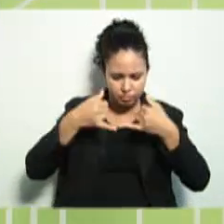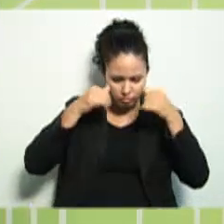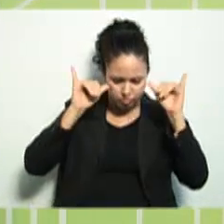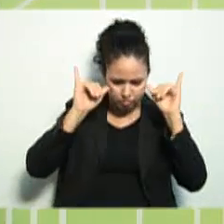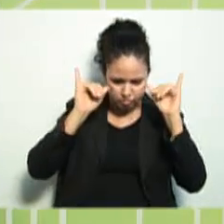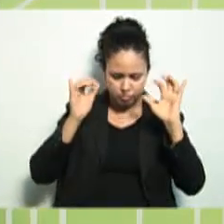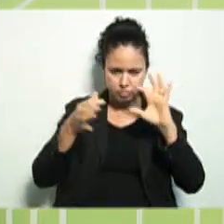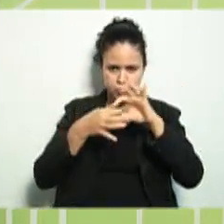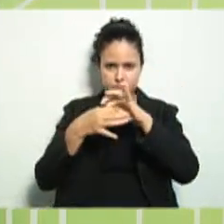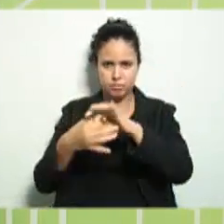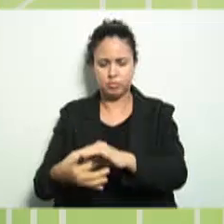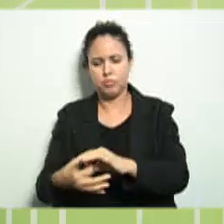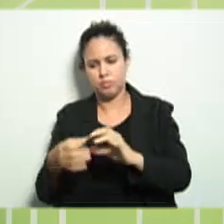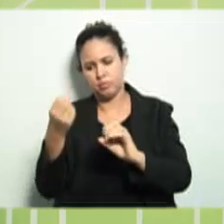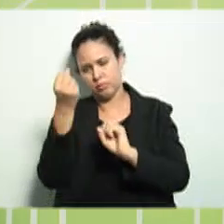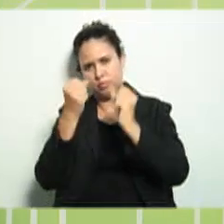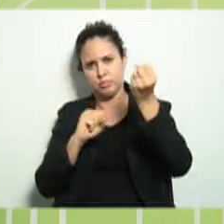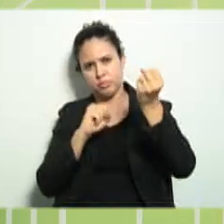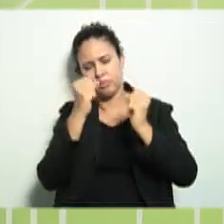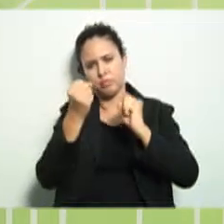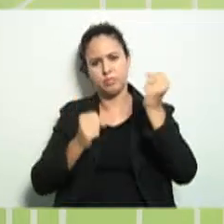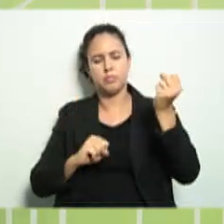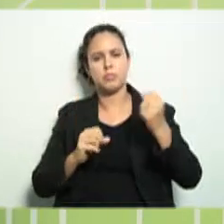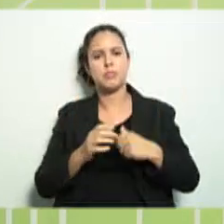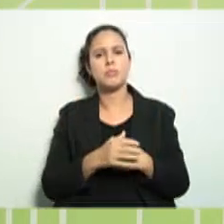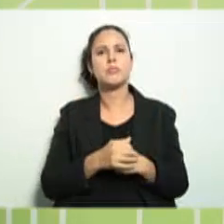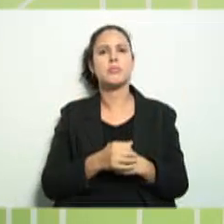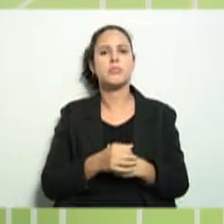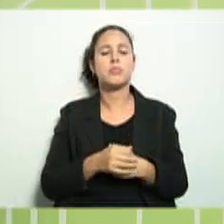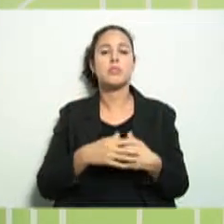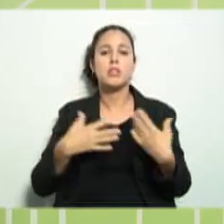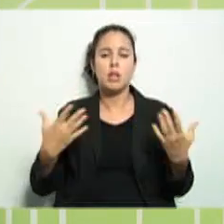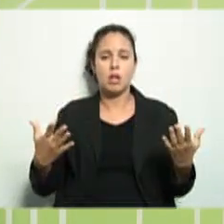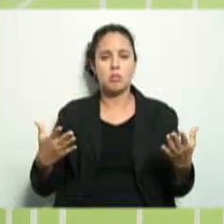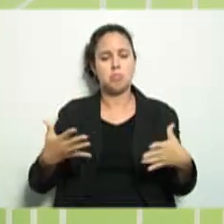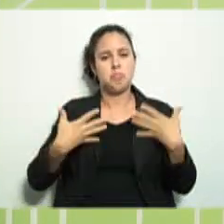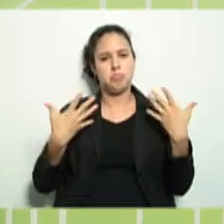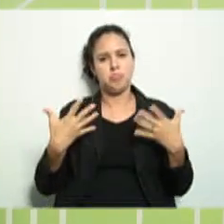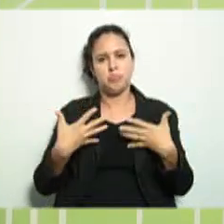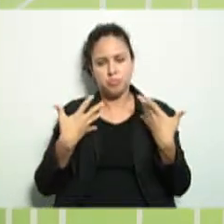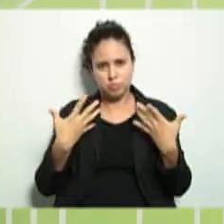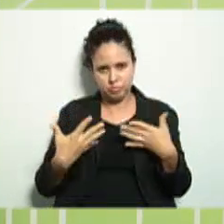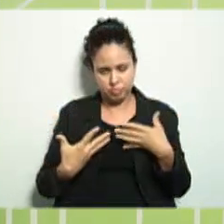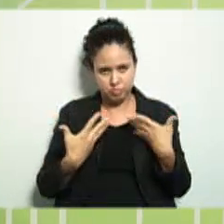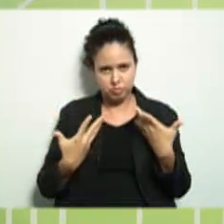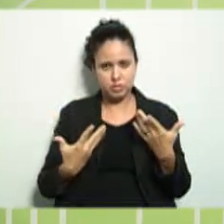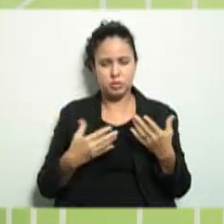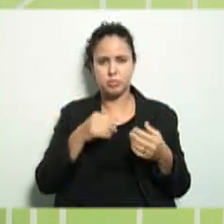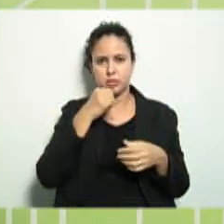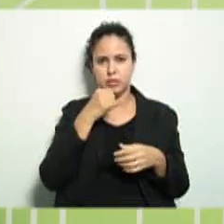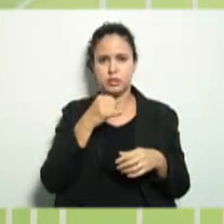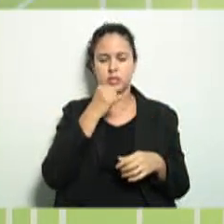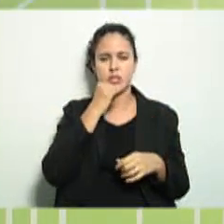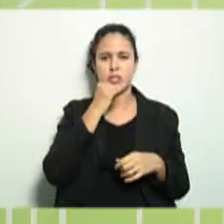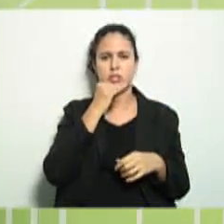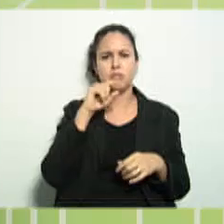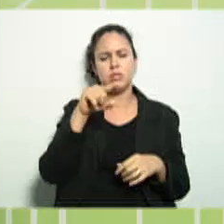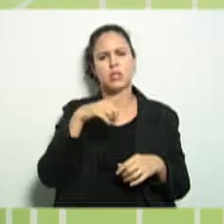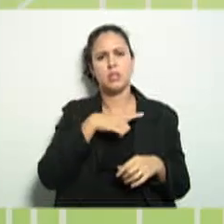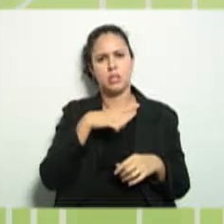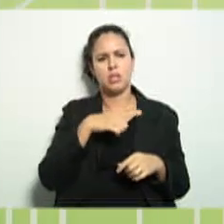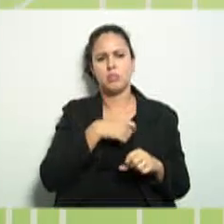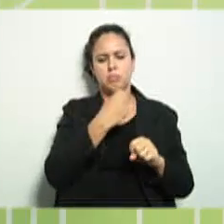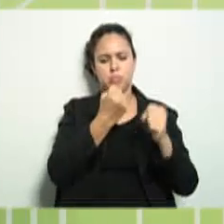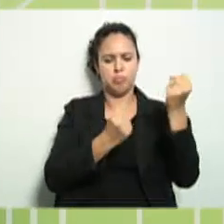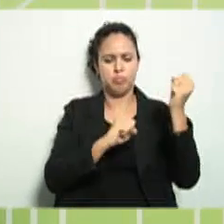Ora bolas, não seria uma motivação, não serve como uma motivação? Por exemplo, se você tem uma pequena indústria